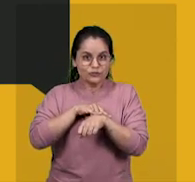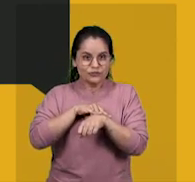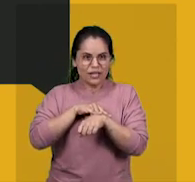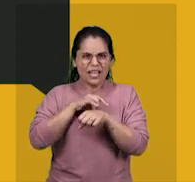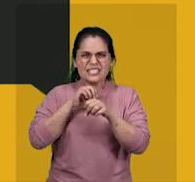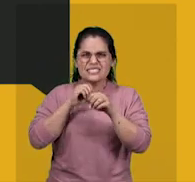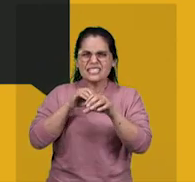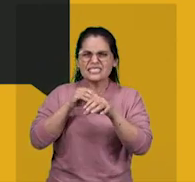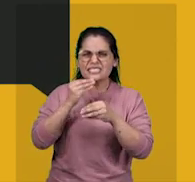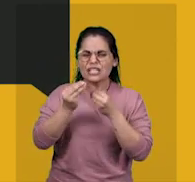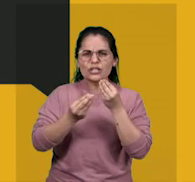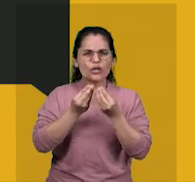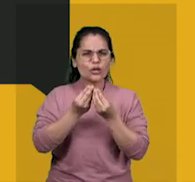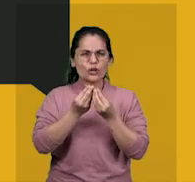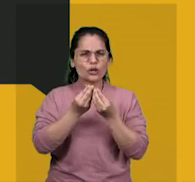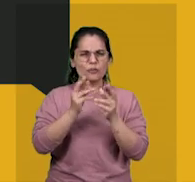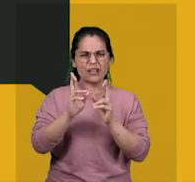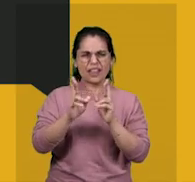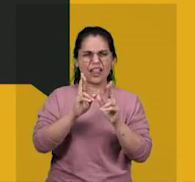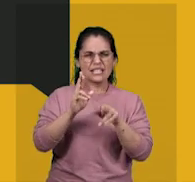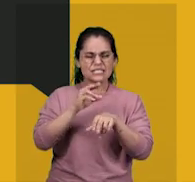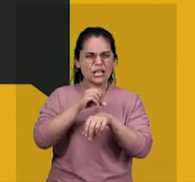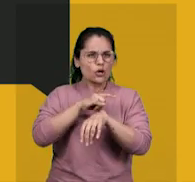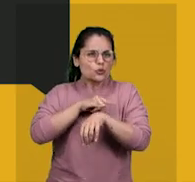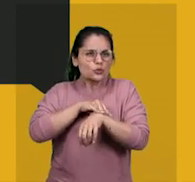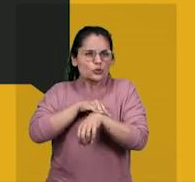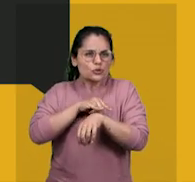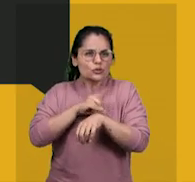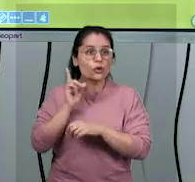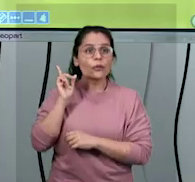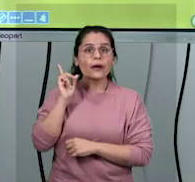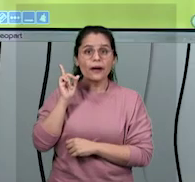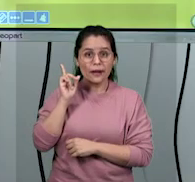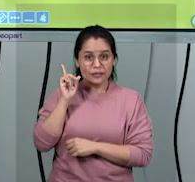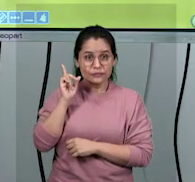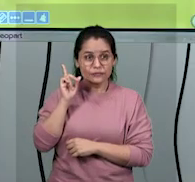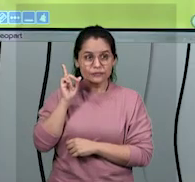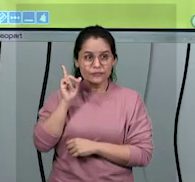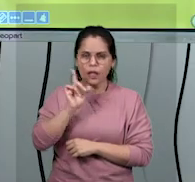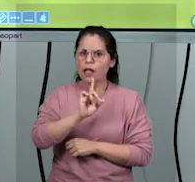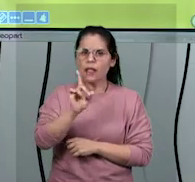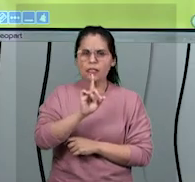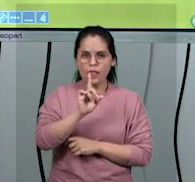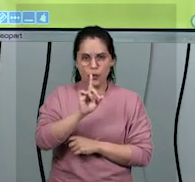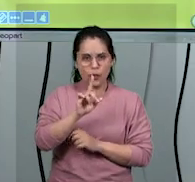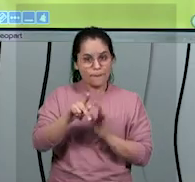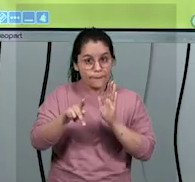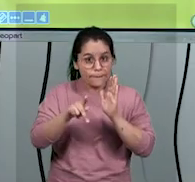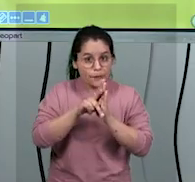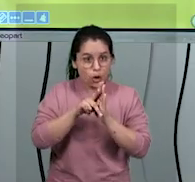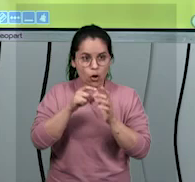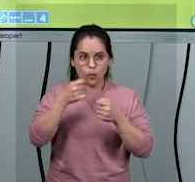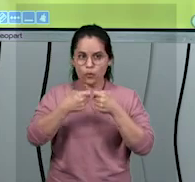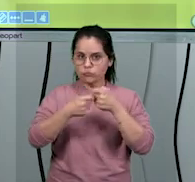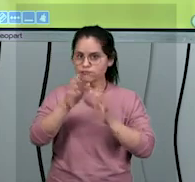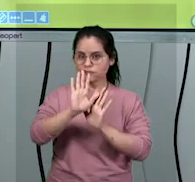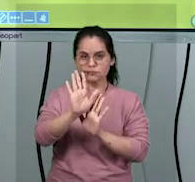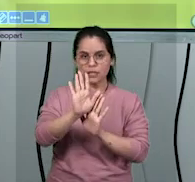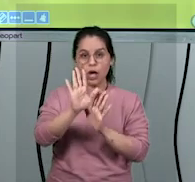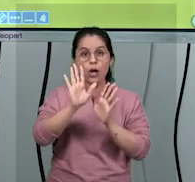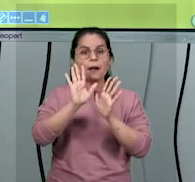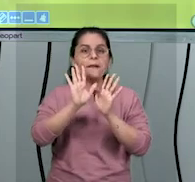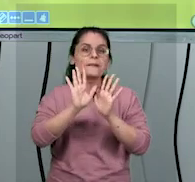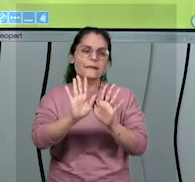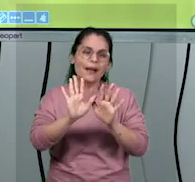ensinando o sistema reprodutor, o que a bexiga está fazendo aí? Bom, a bexiga não é um órgão do sistema reprodutor, mas ela